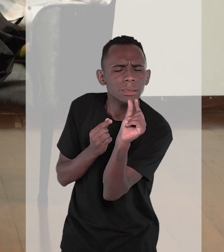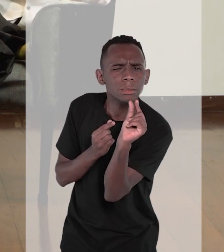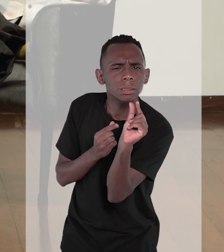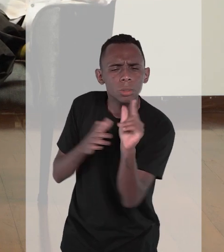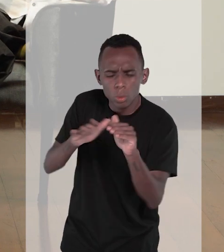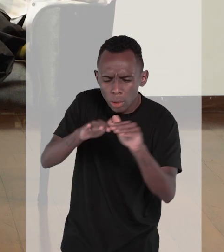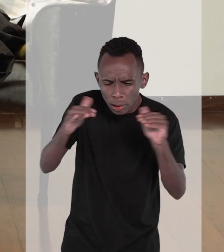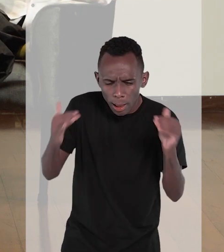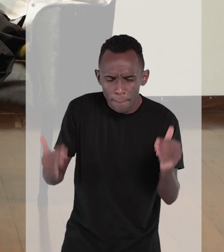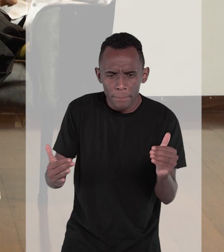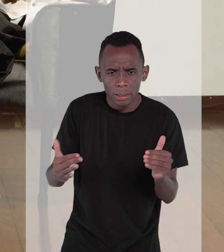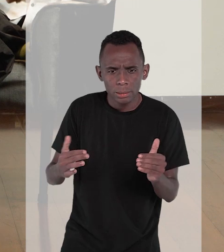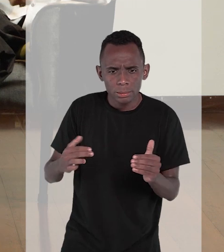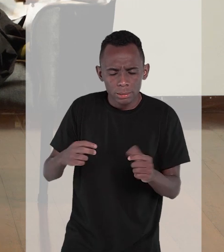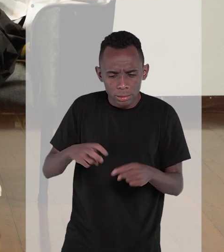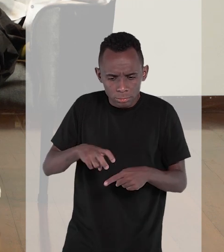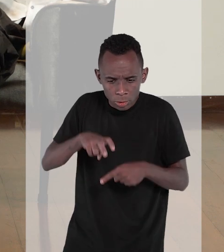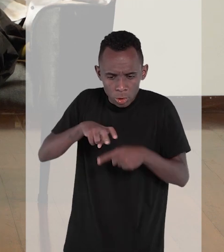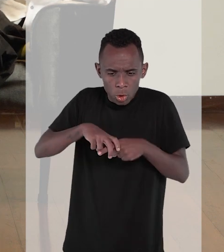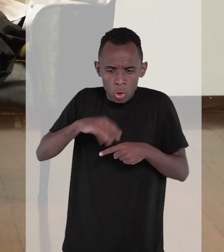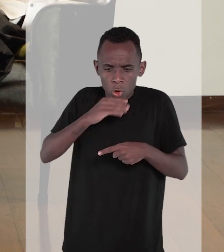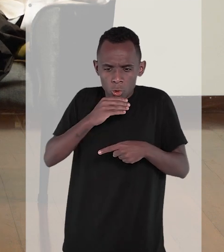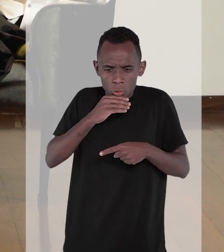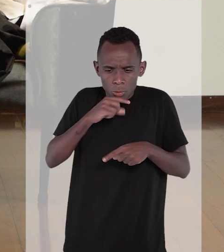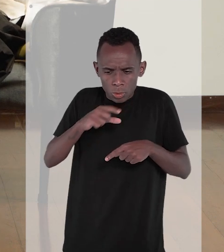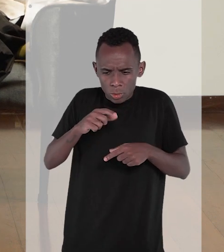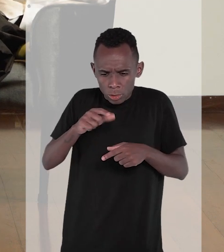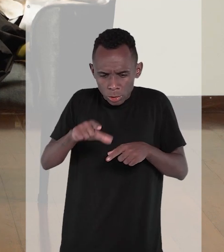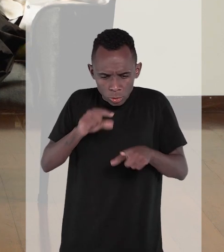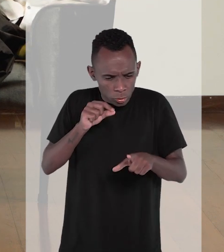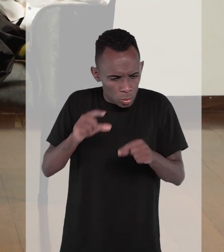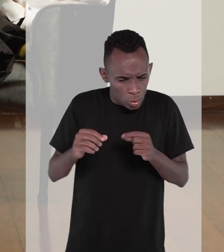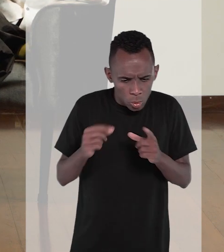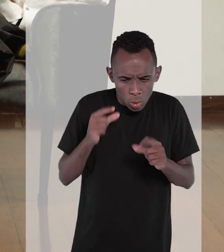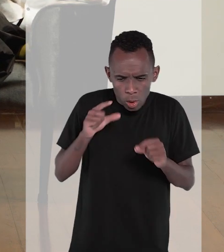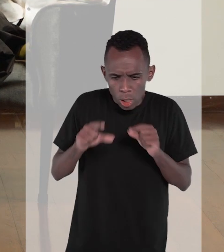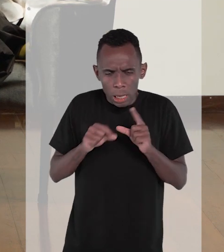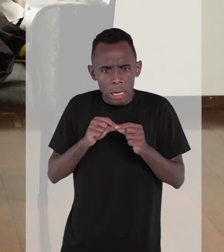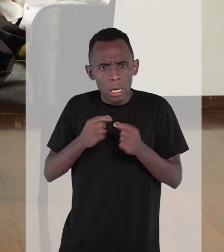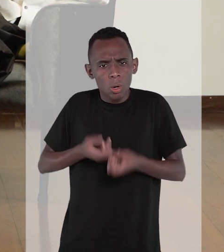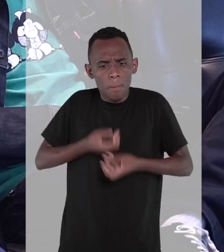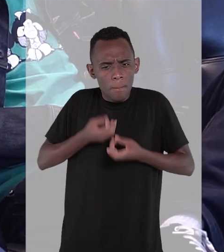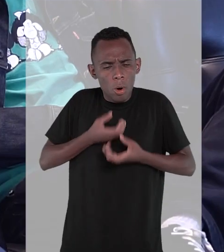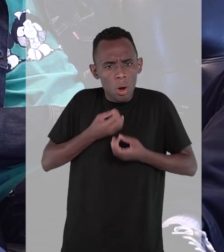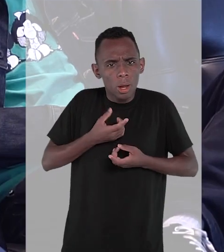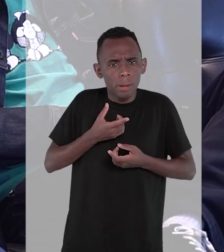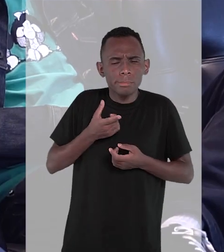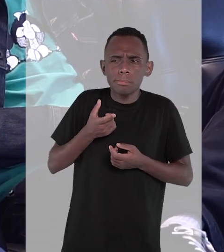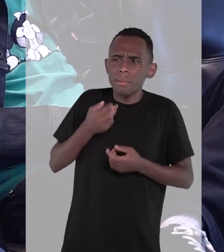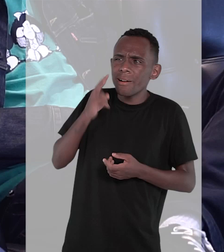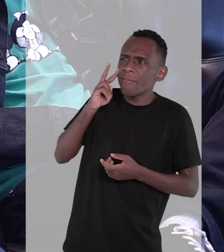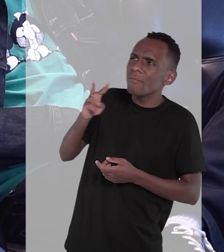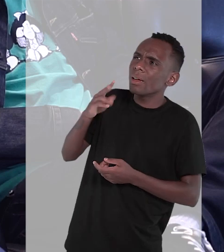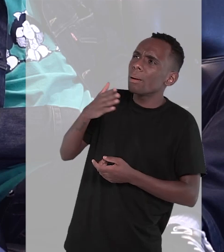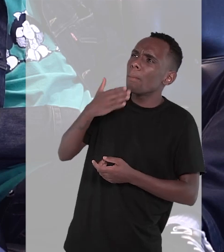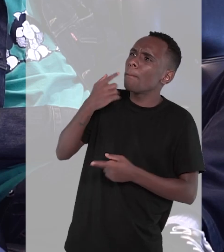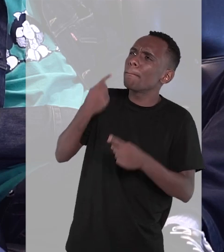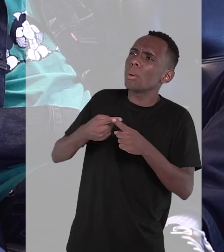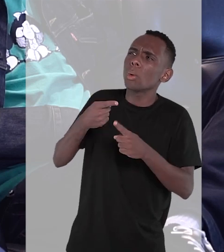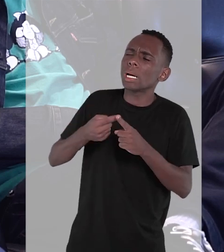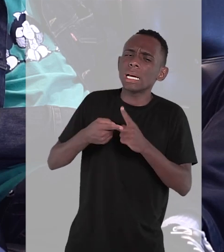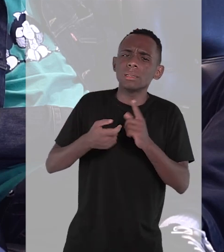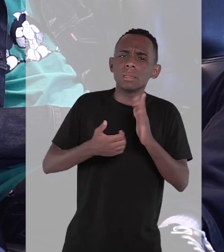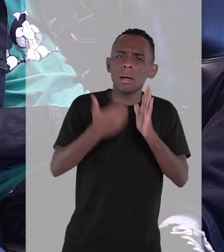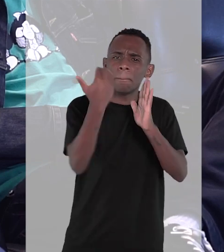da mesa onde ele estava sentado, escolhendo esses poemas, para ver, tentar intuir o